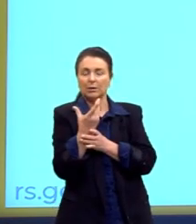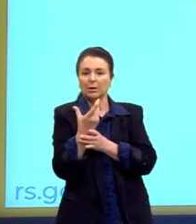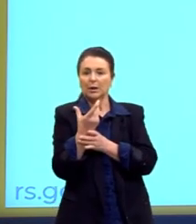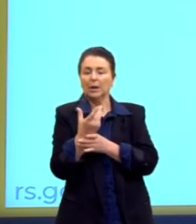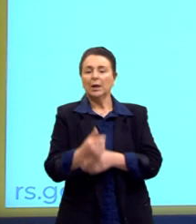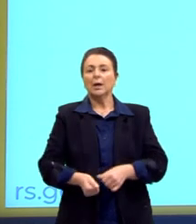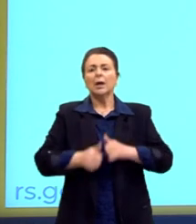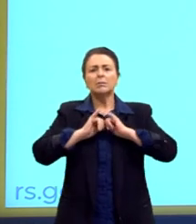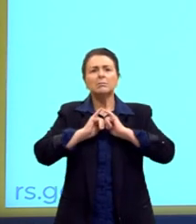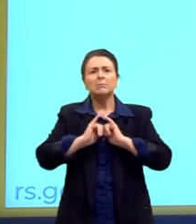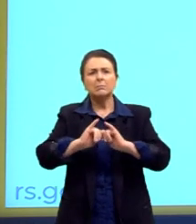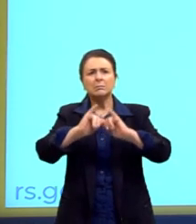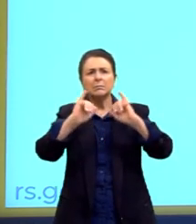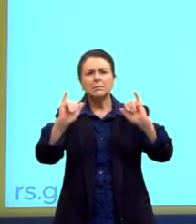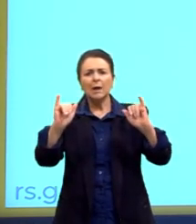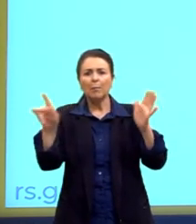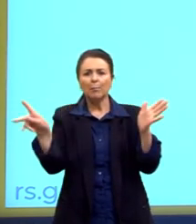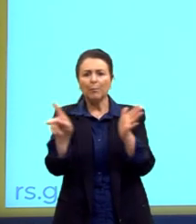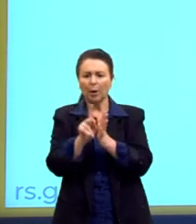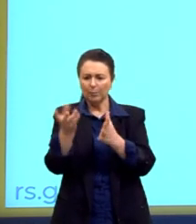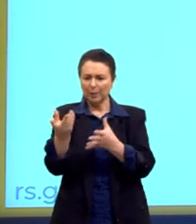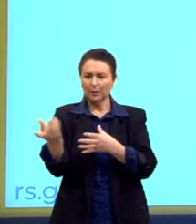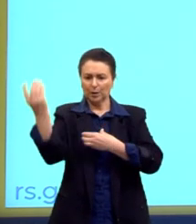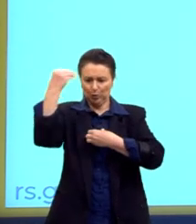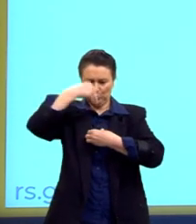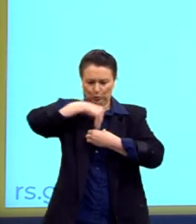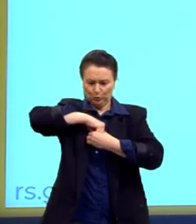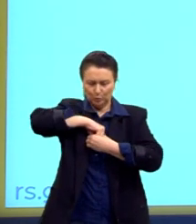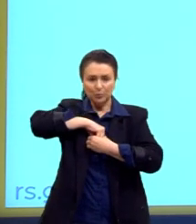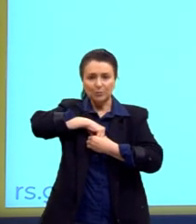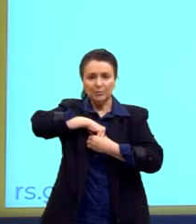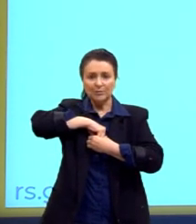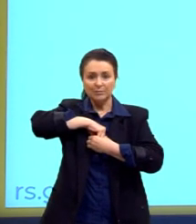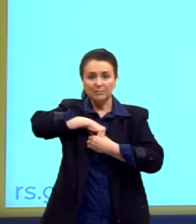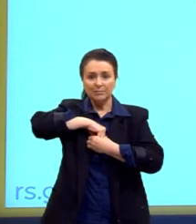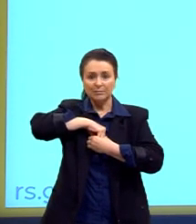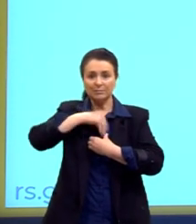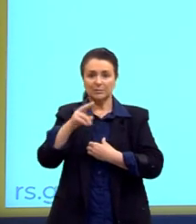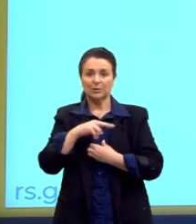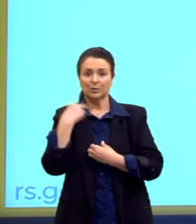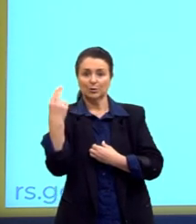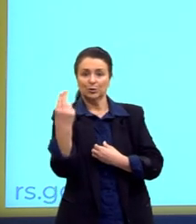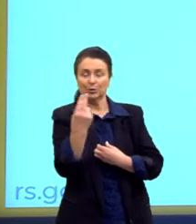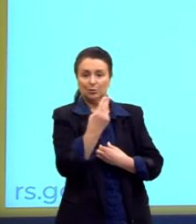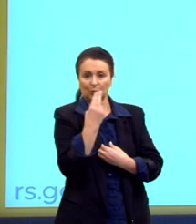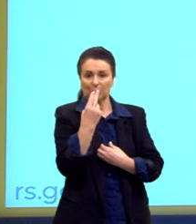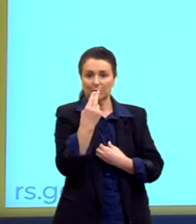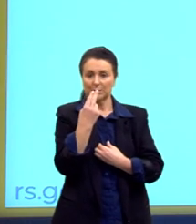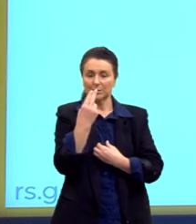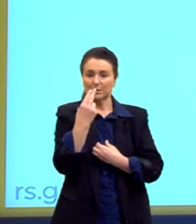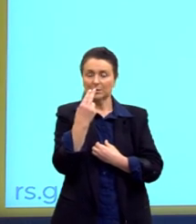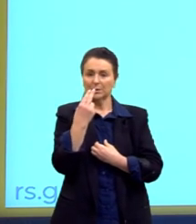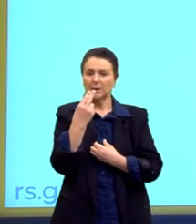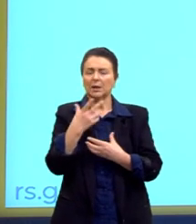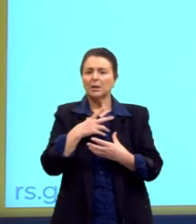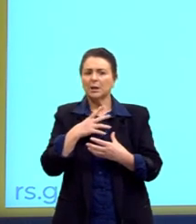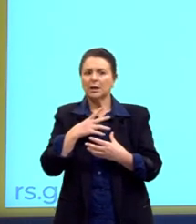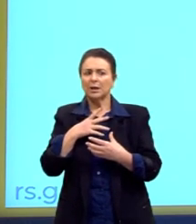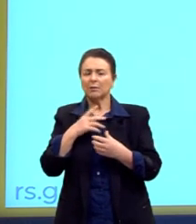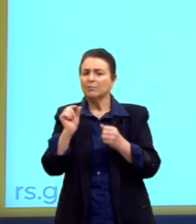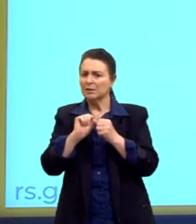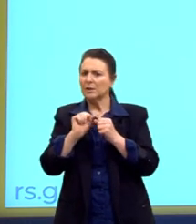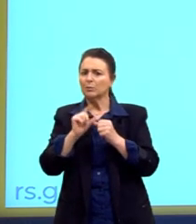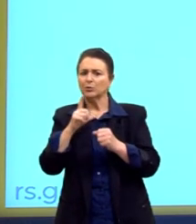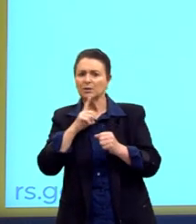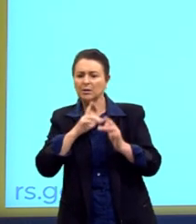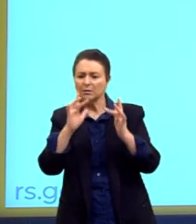subjetividade E aí o o nós nós que somos os que entramos em contato com a arte